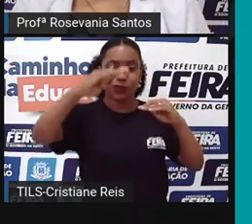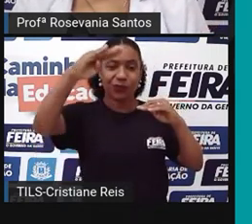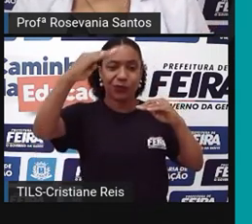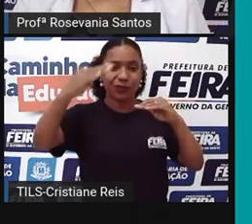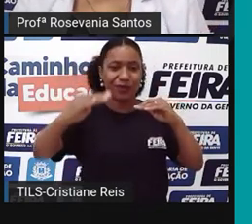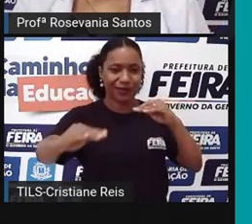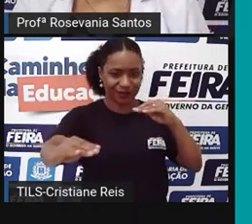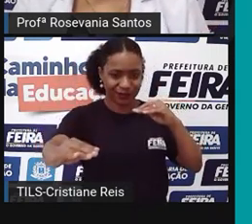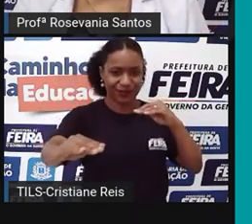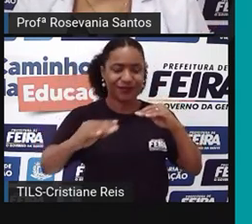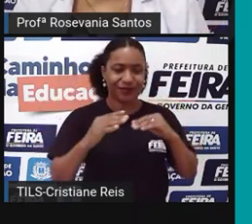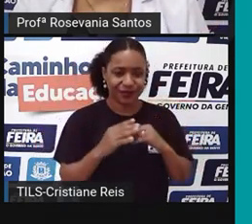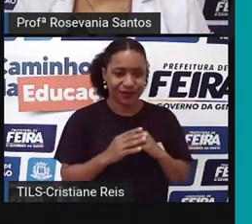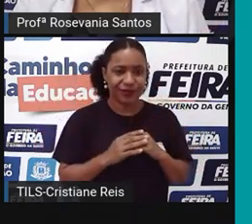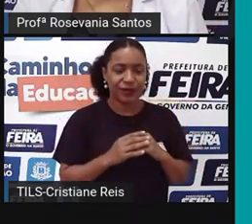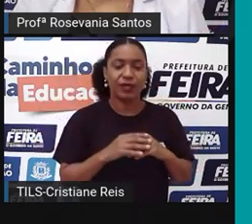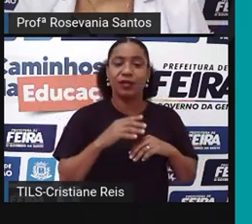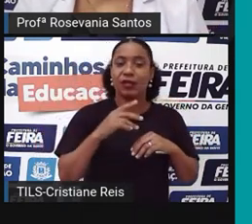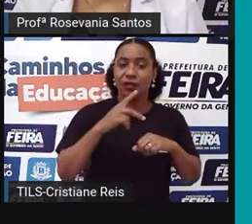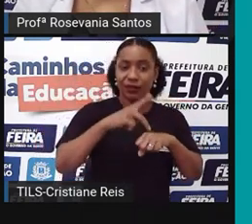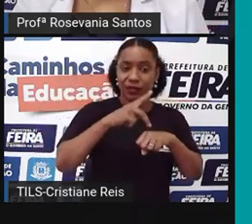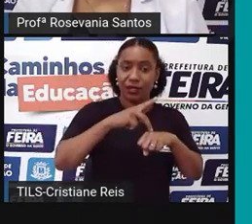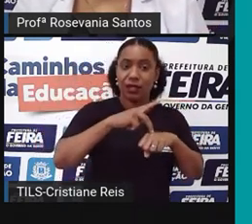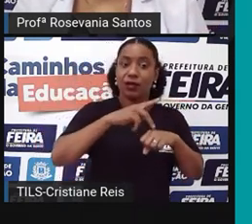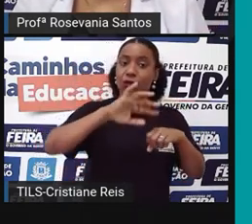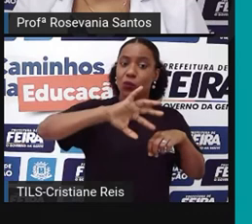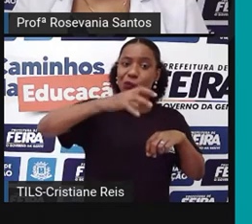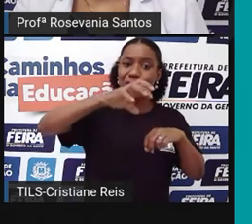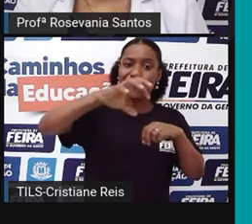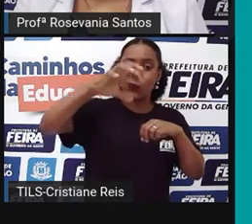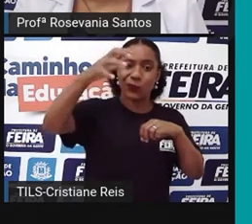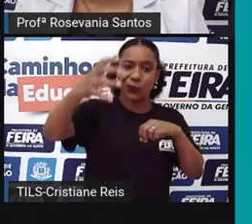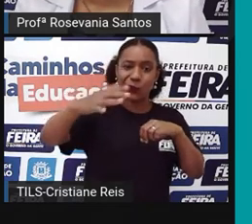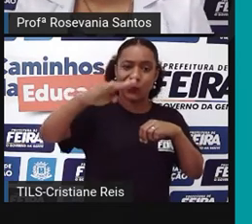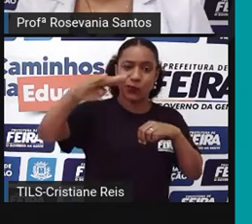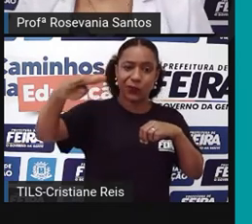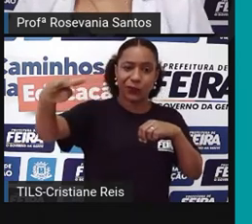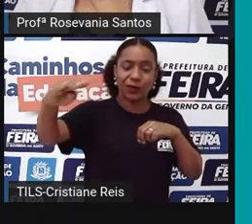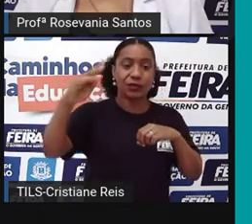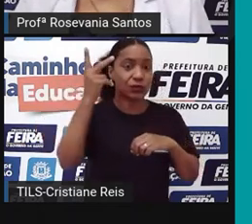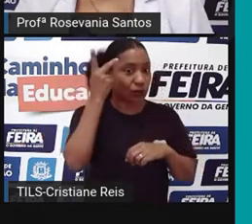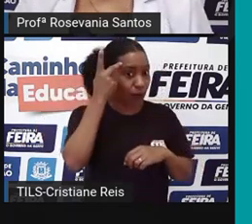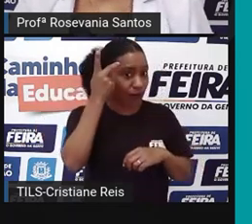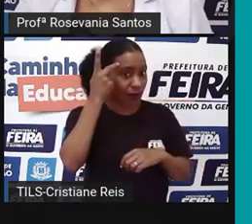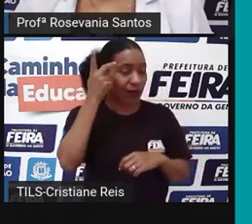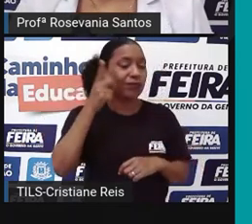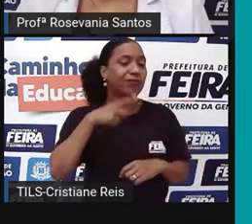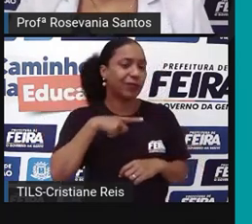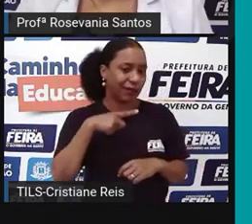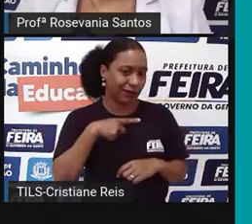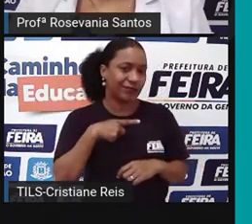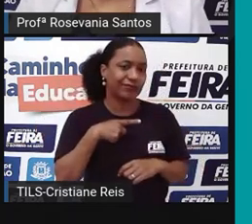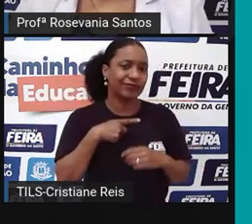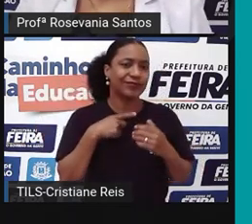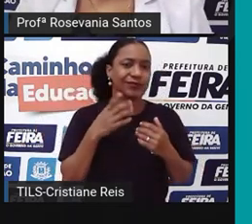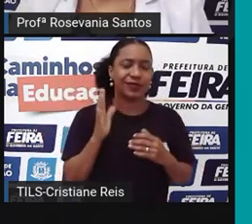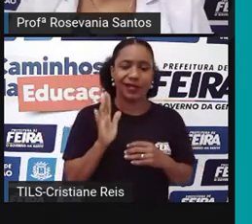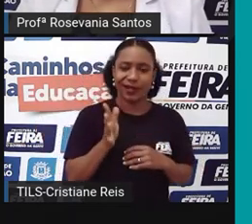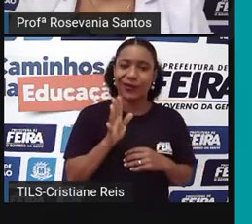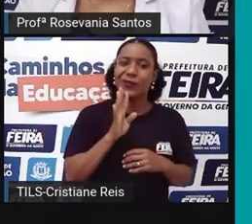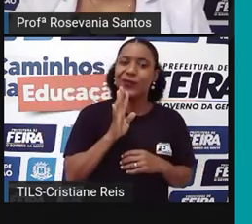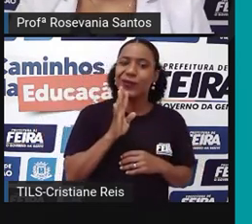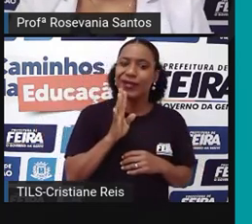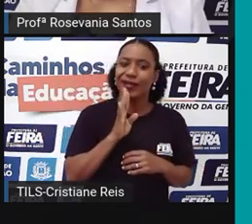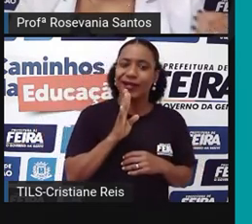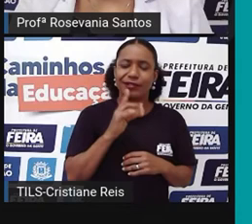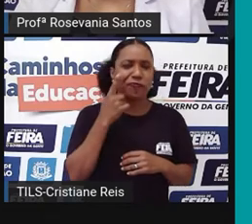Principalmente, né, formando aquelas serras enormes, principalmente na região de São Paulo, onde quase todo mundo, né, já ouviu alguma